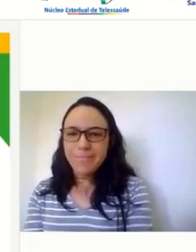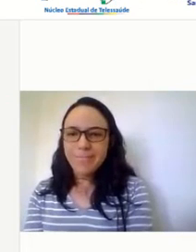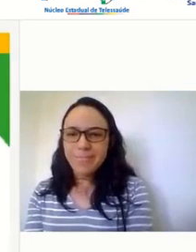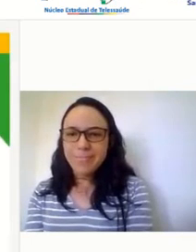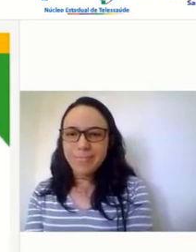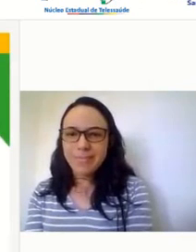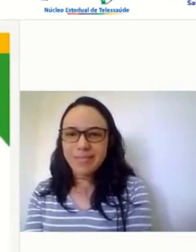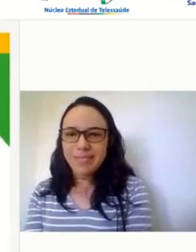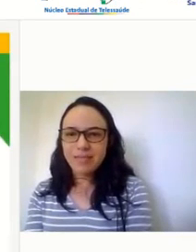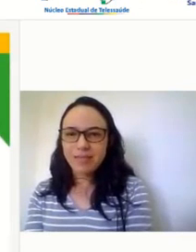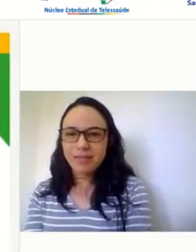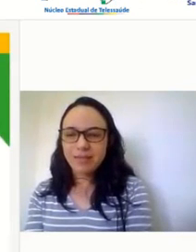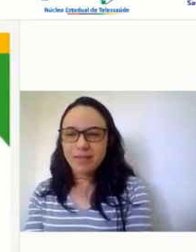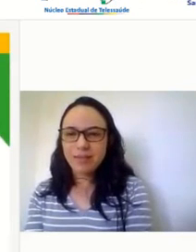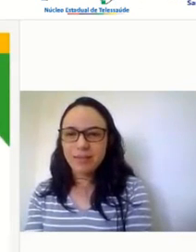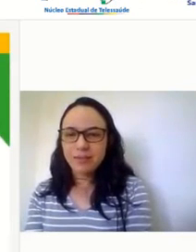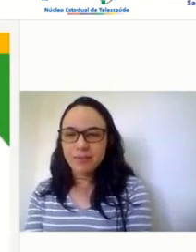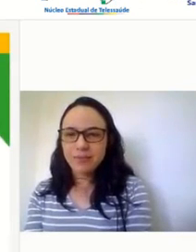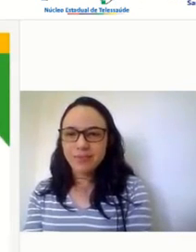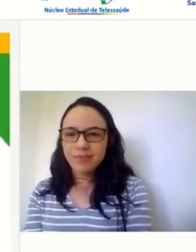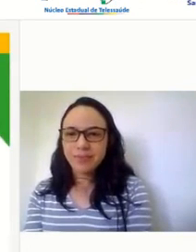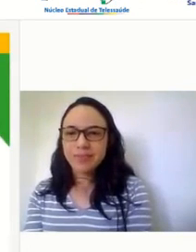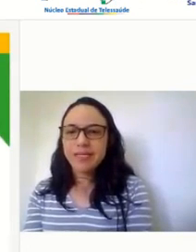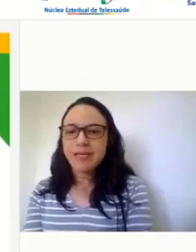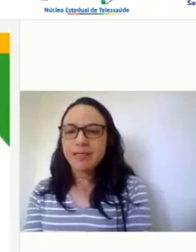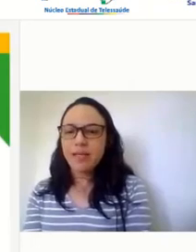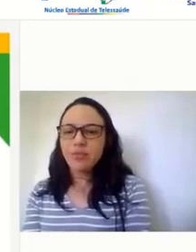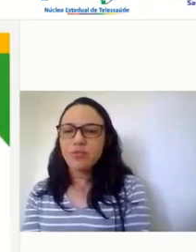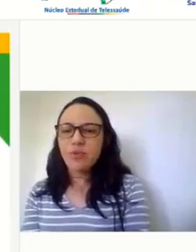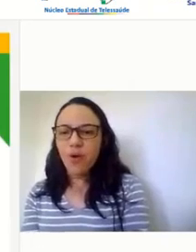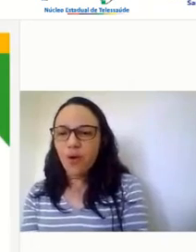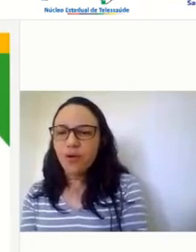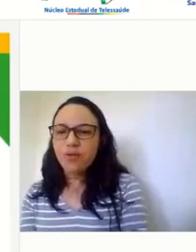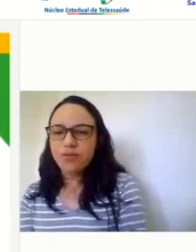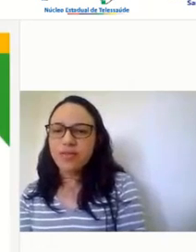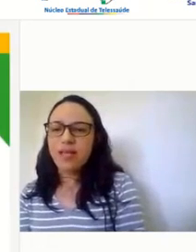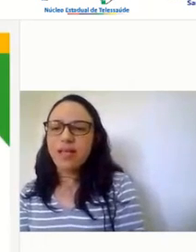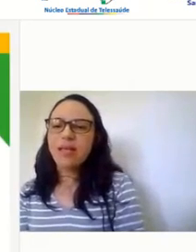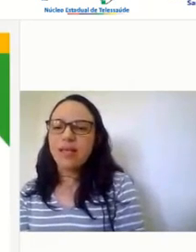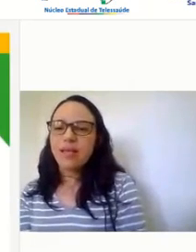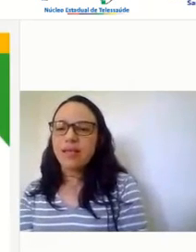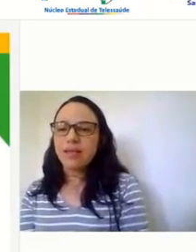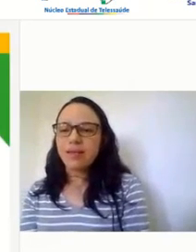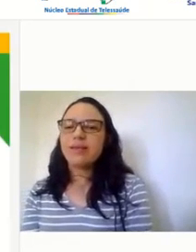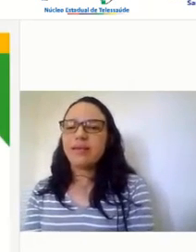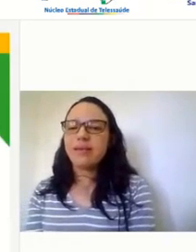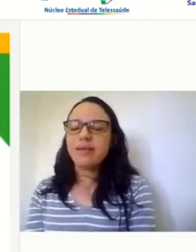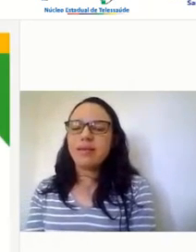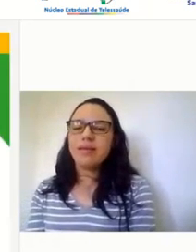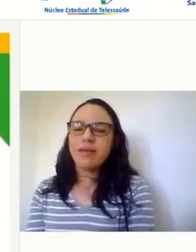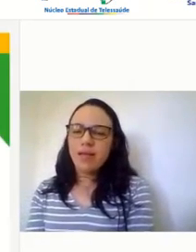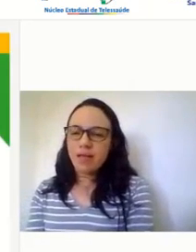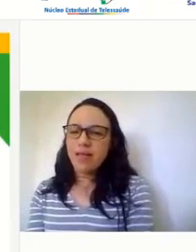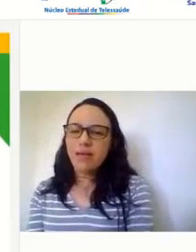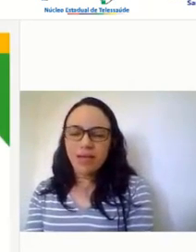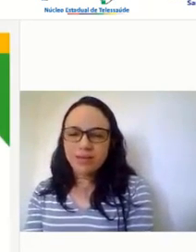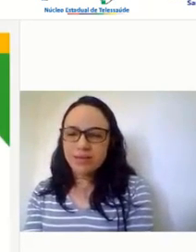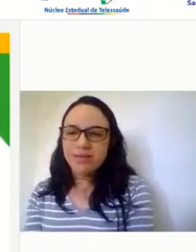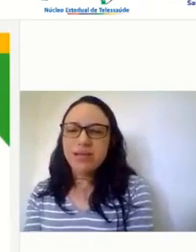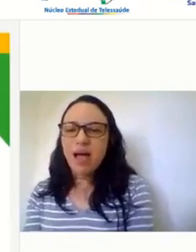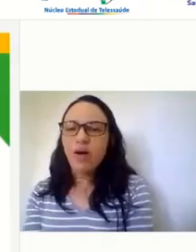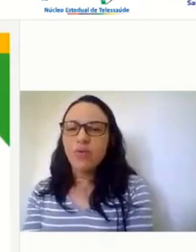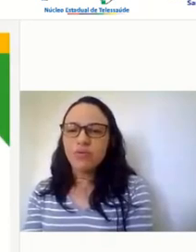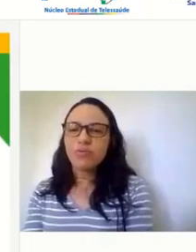o pessoal do social no padrão da